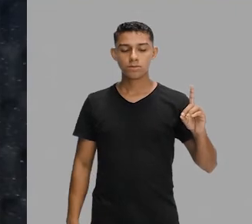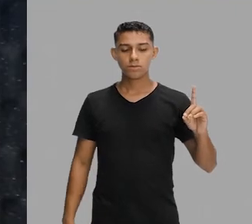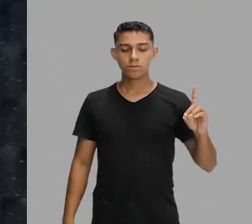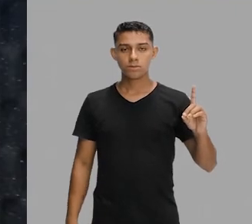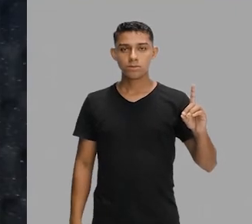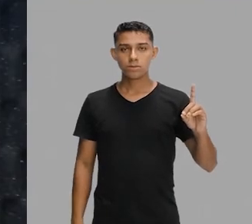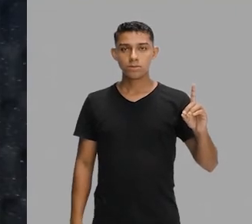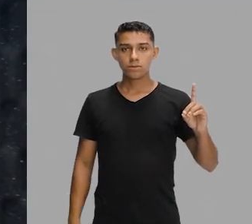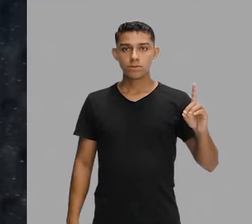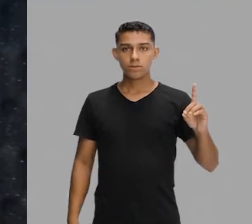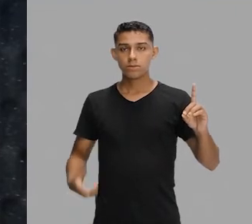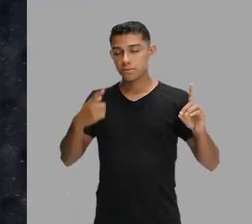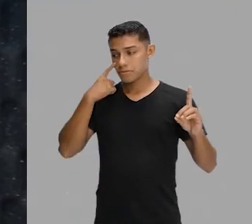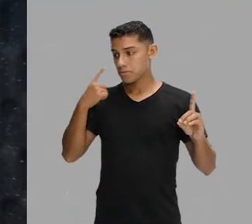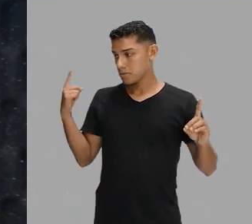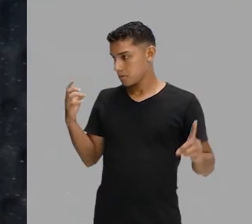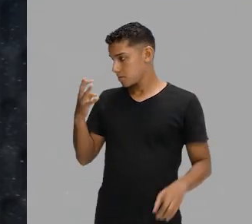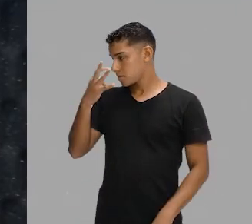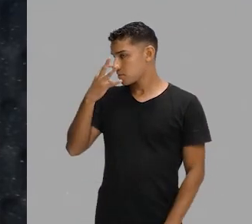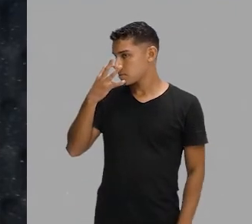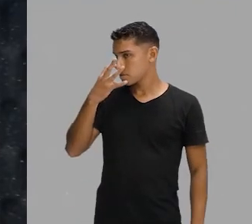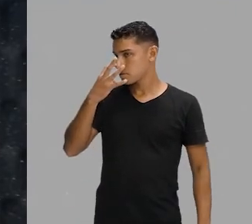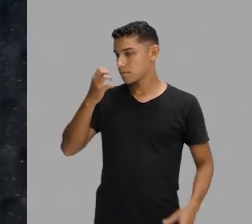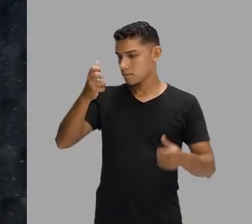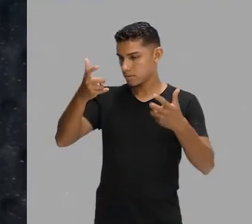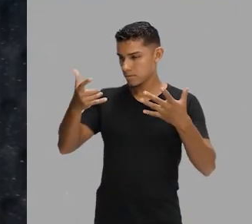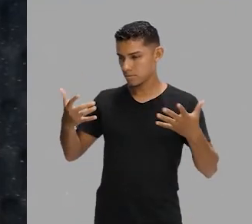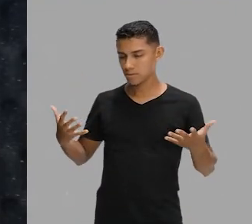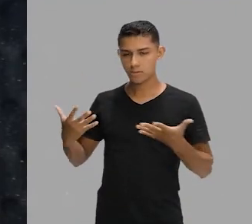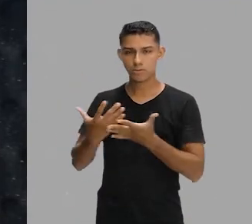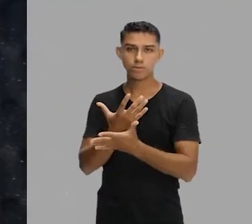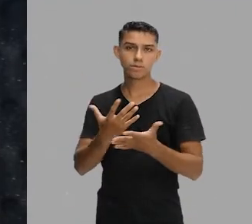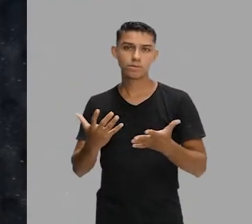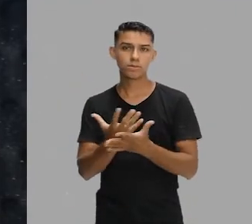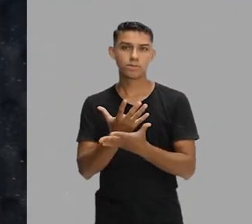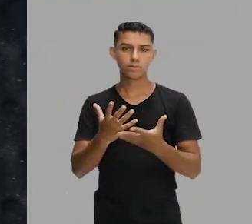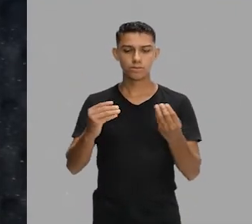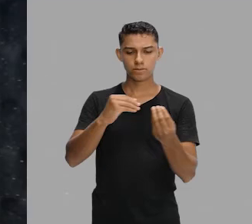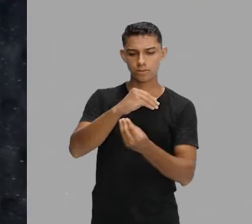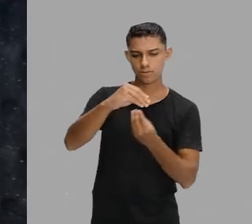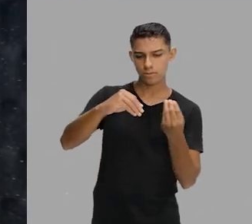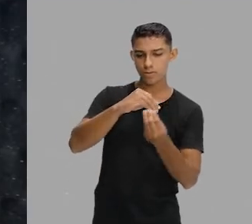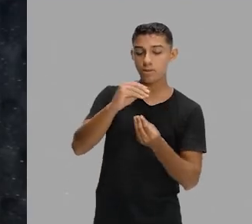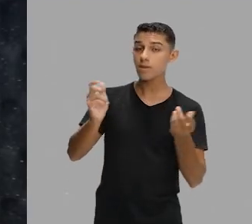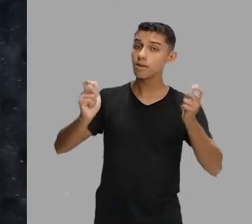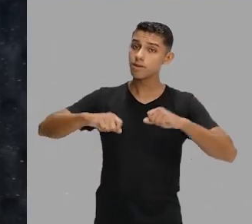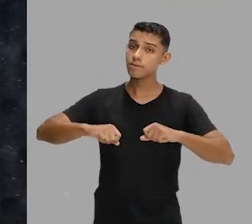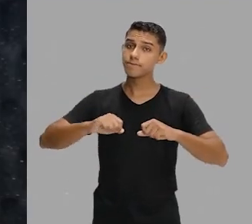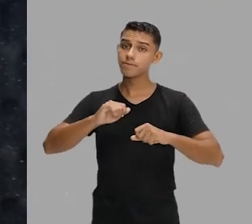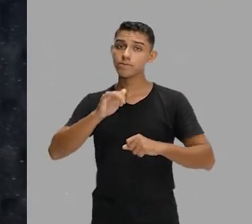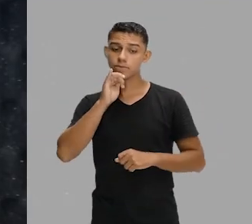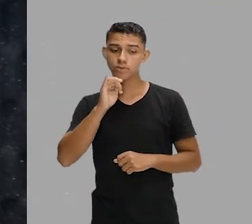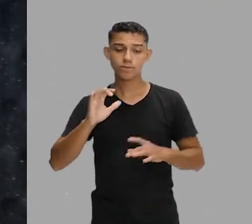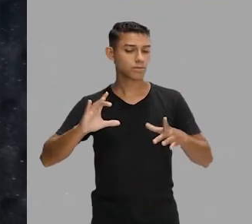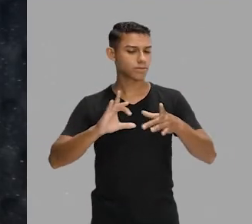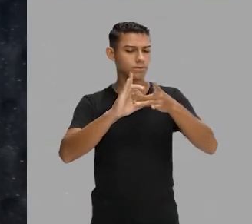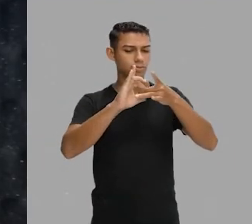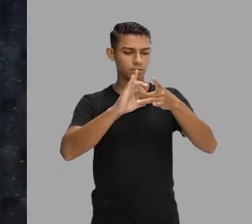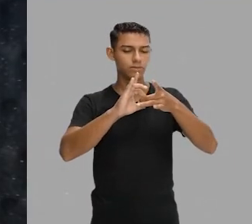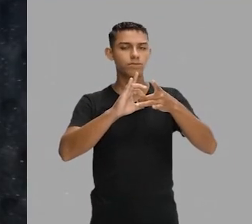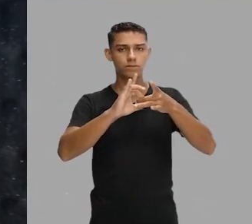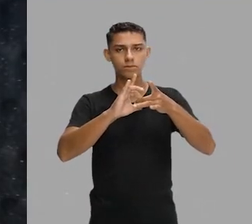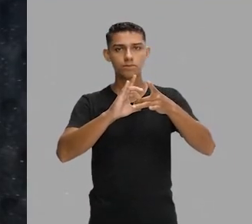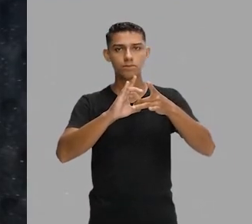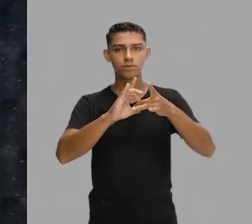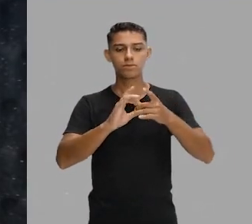você observar que nós já citamos essas composições quando falamos das ligas.